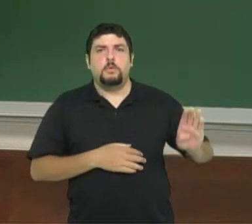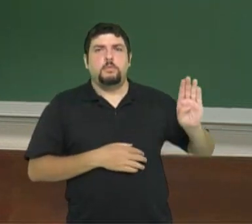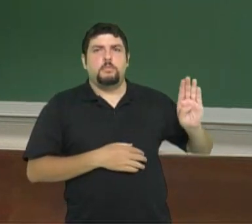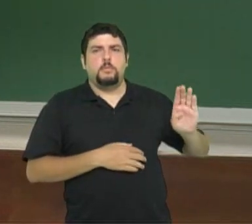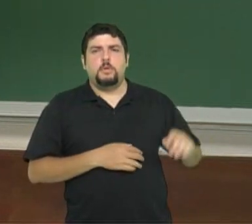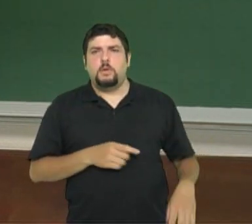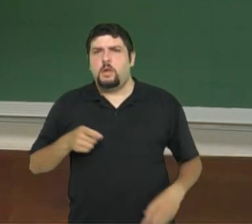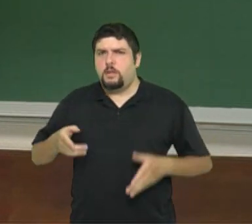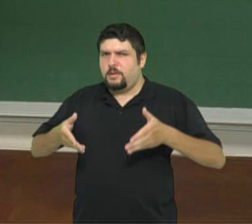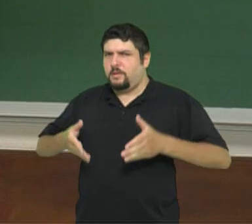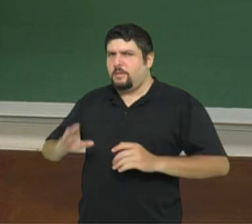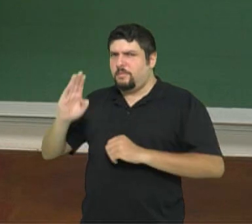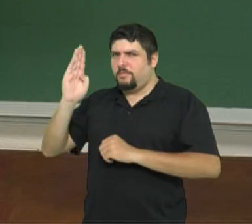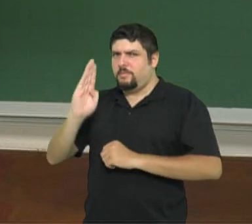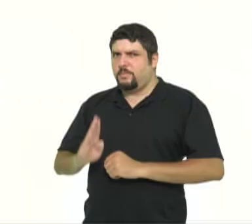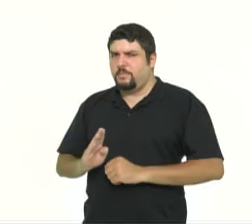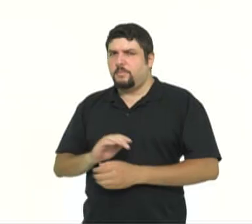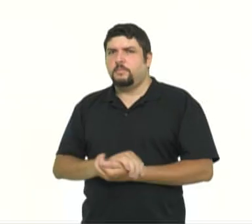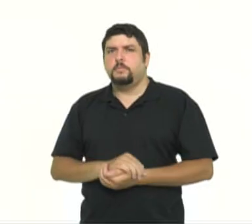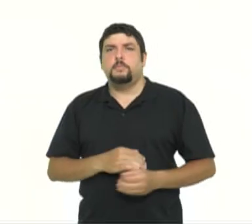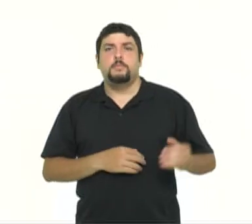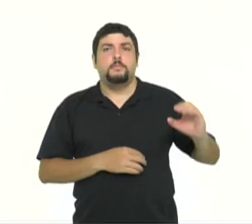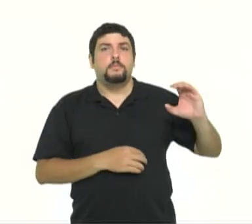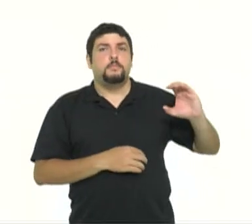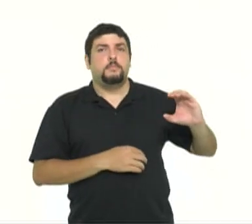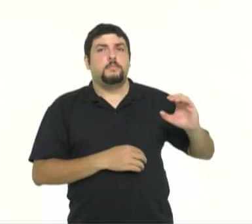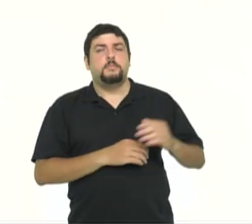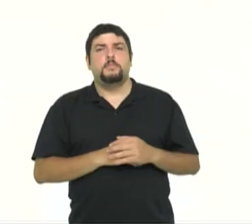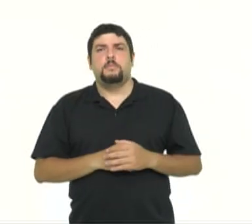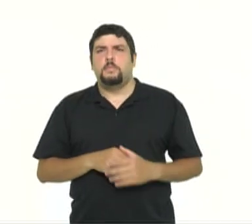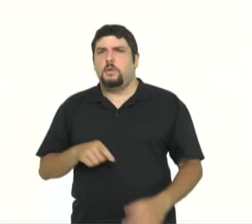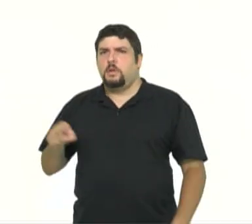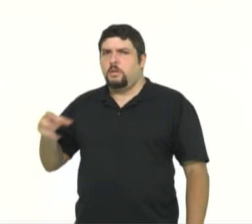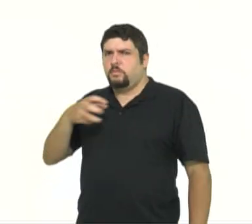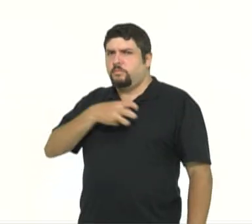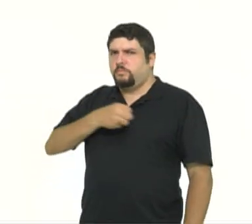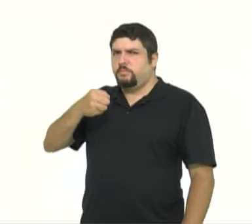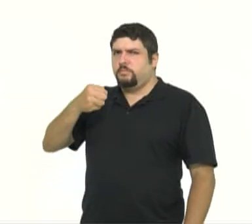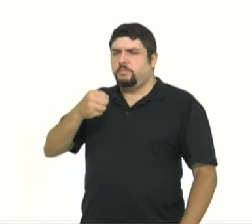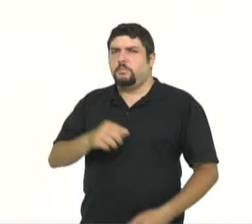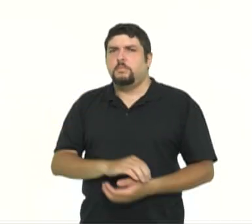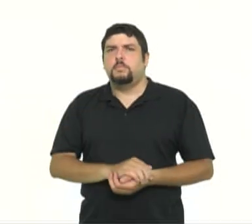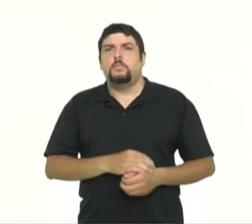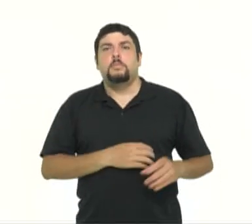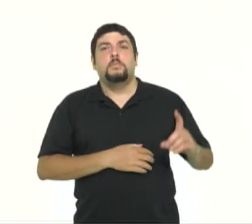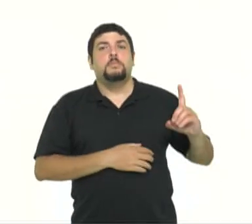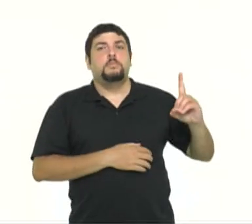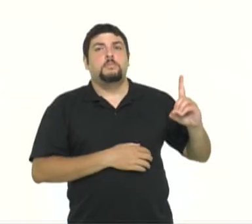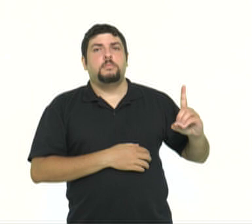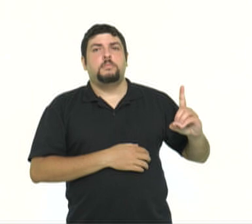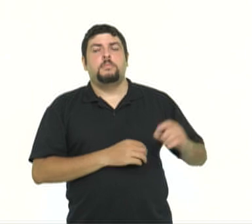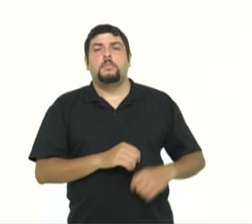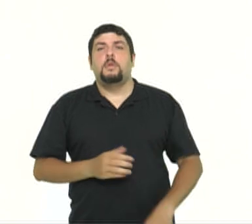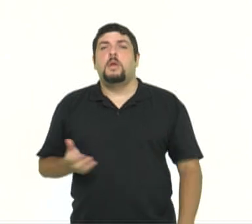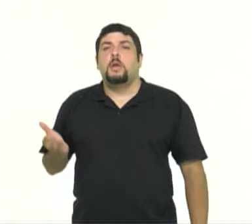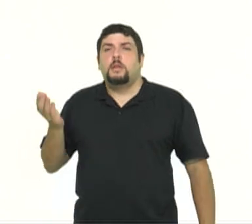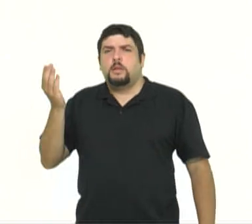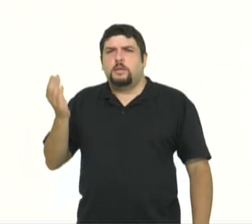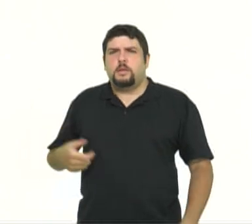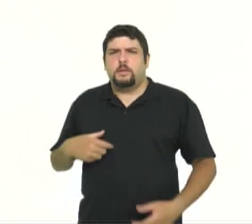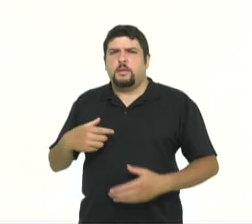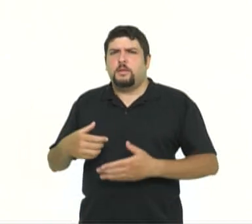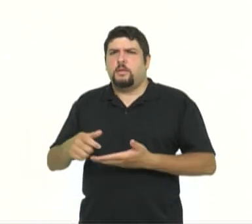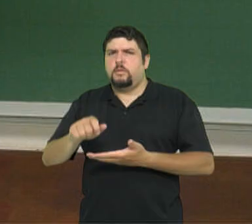poeta brasileira? Letra C. Que ela cometeu suicídio? Ou, letra D, que ela era uma